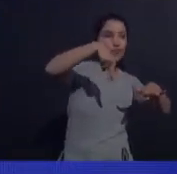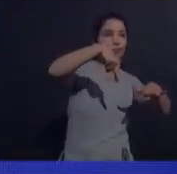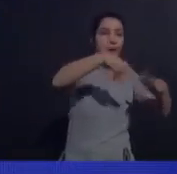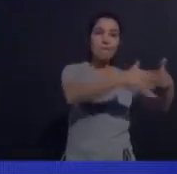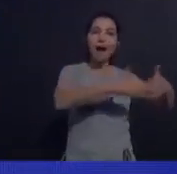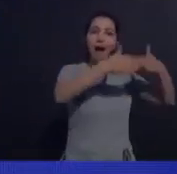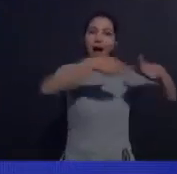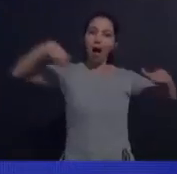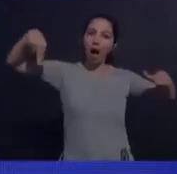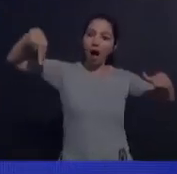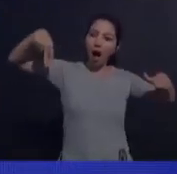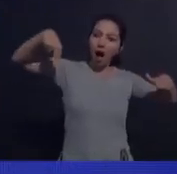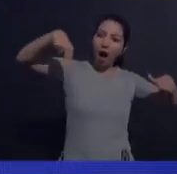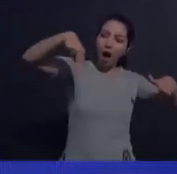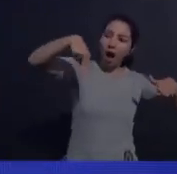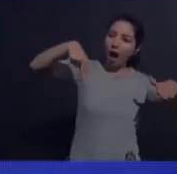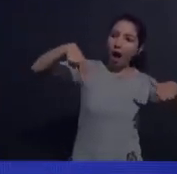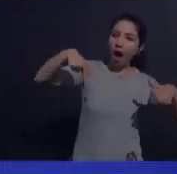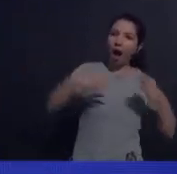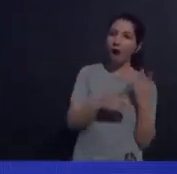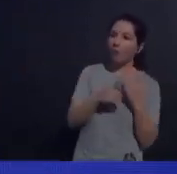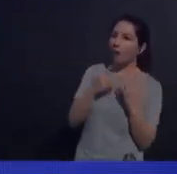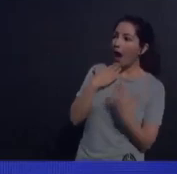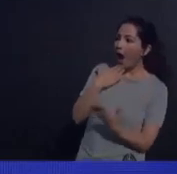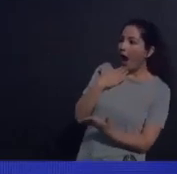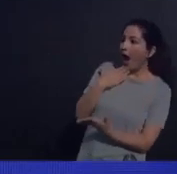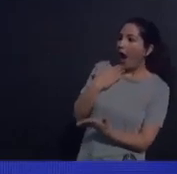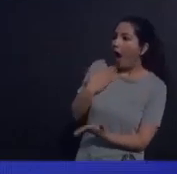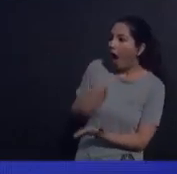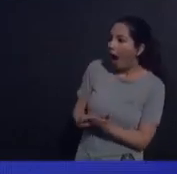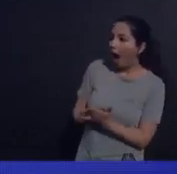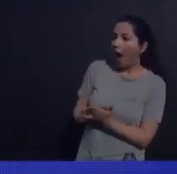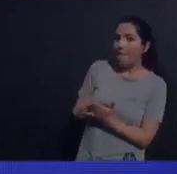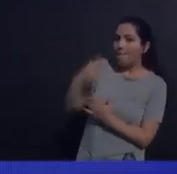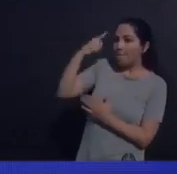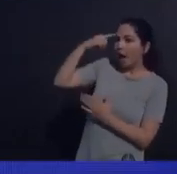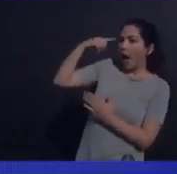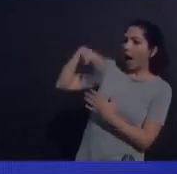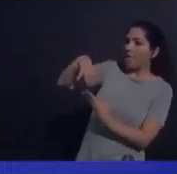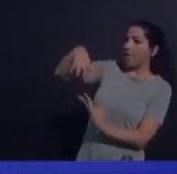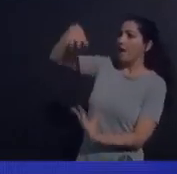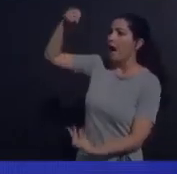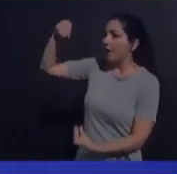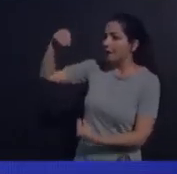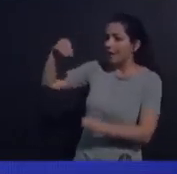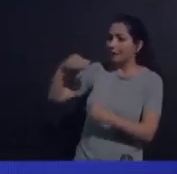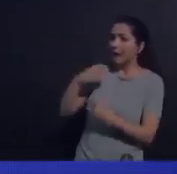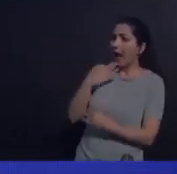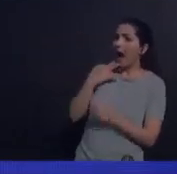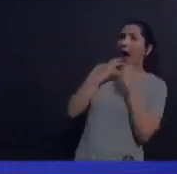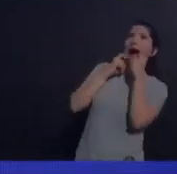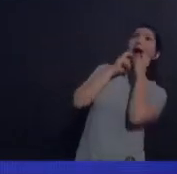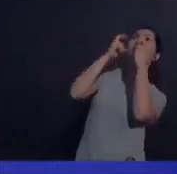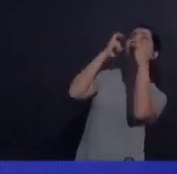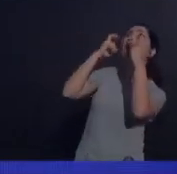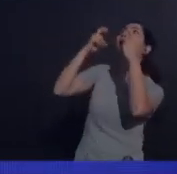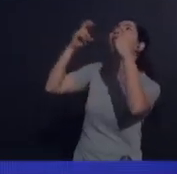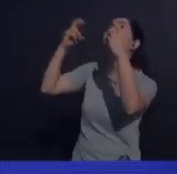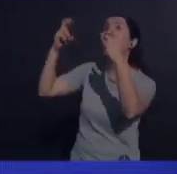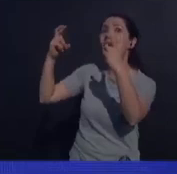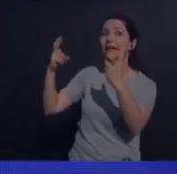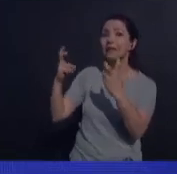eles quando ouviram andando sobre o mar pensaram que fosse um fantasma então gritaram